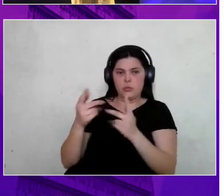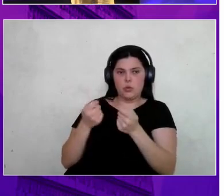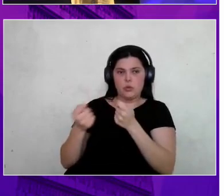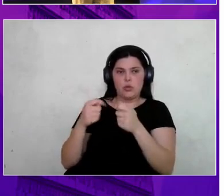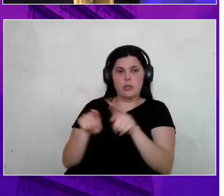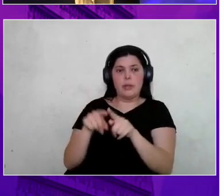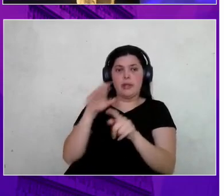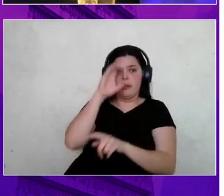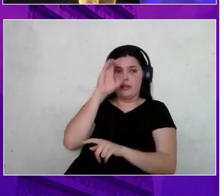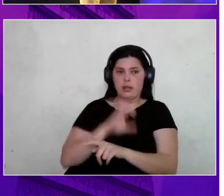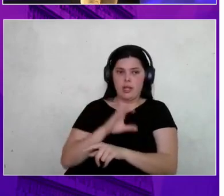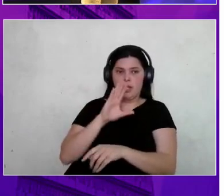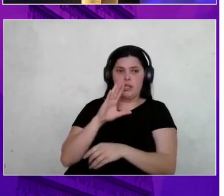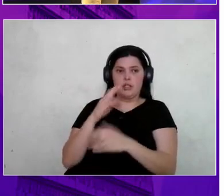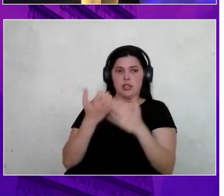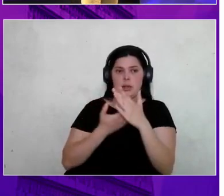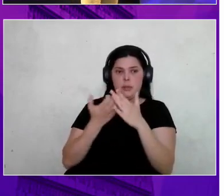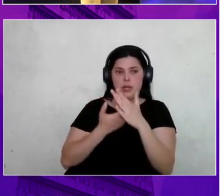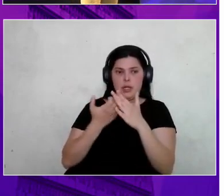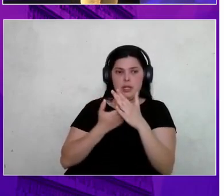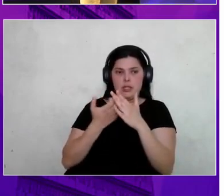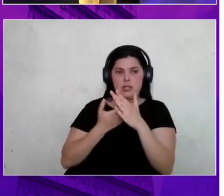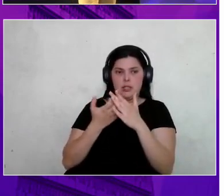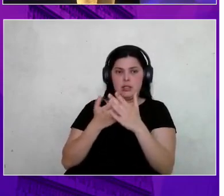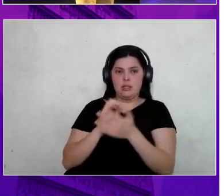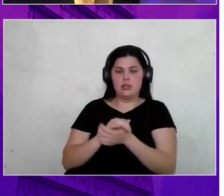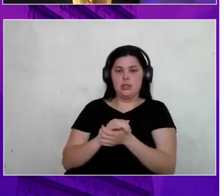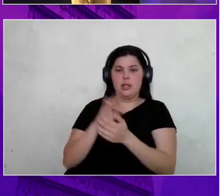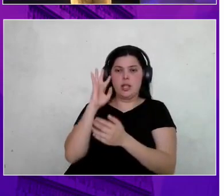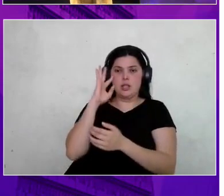internos que decidem isso.